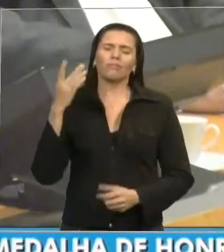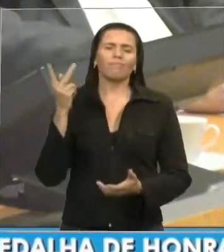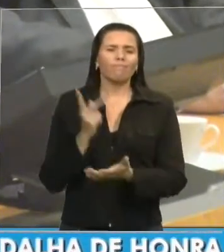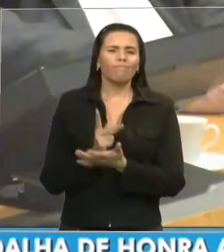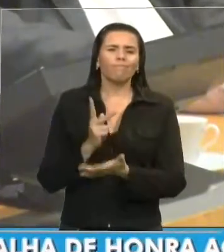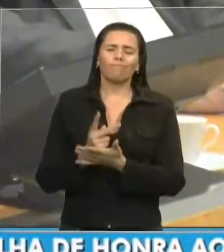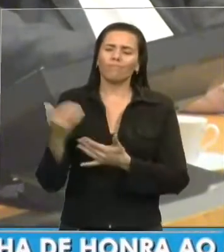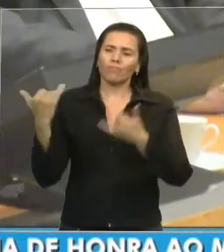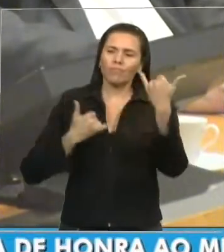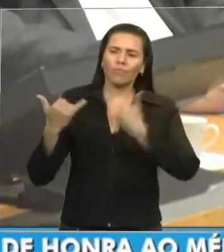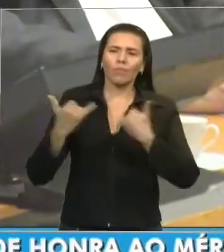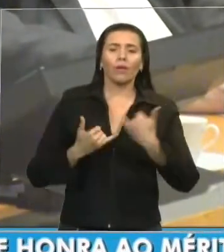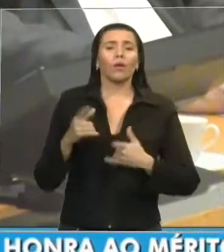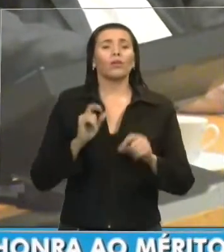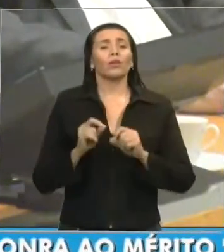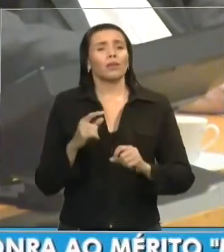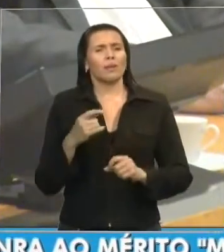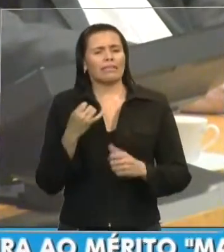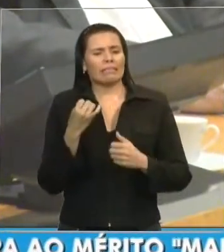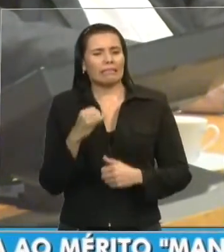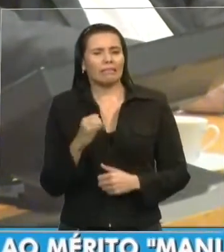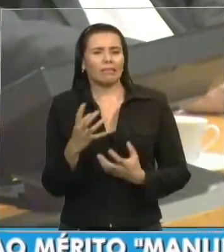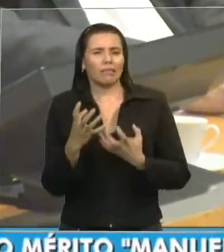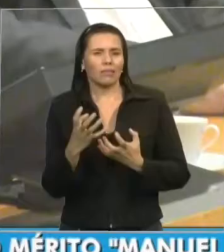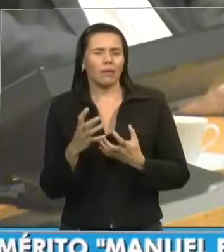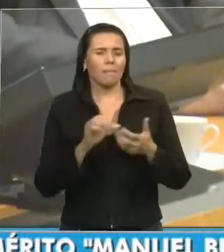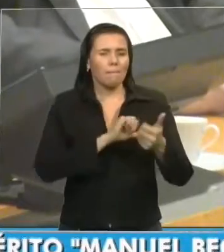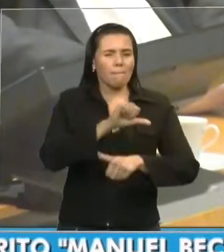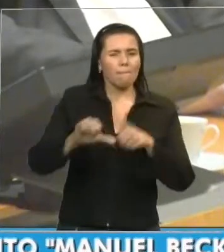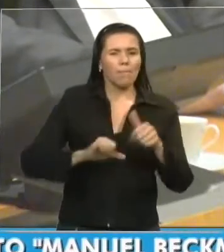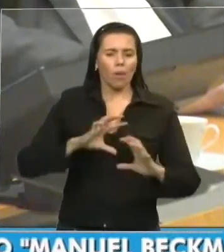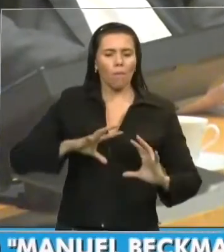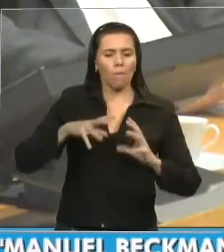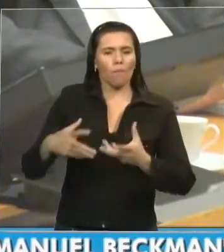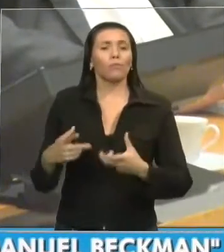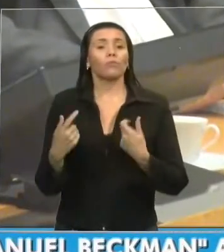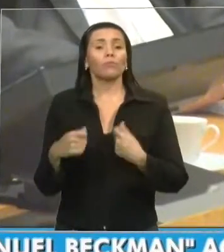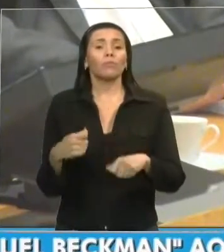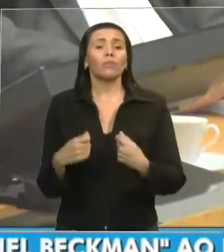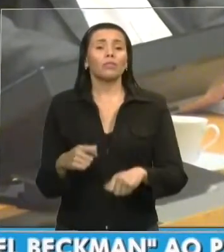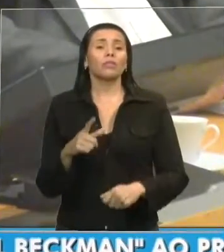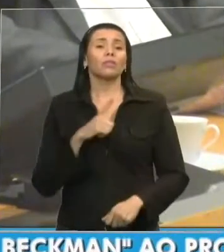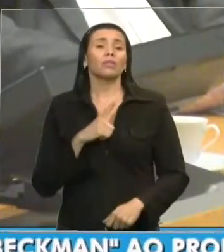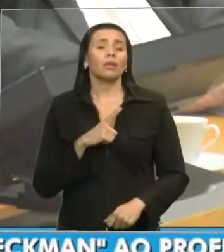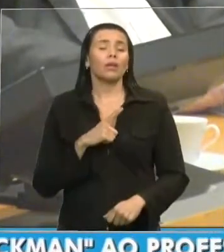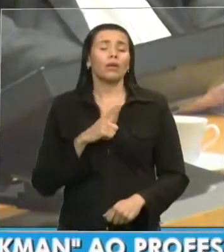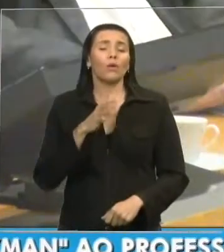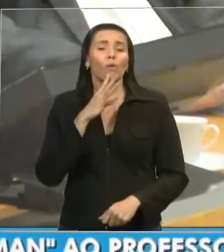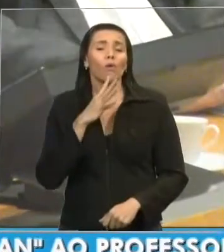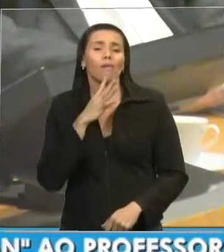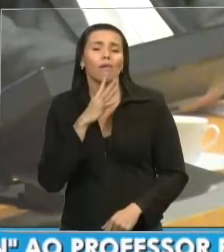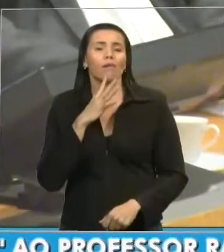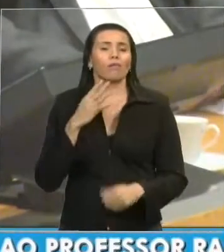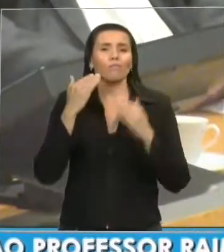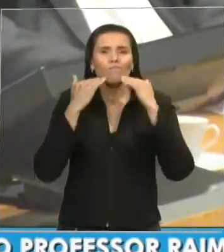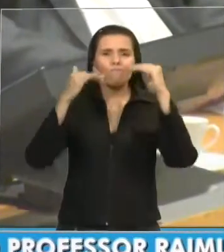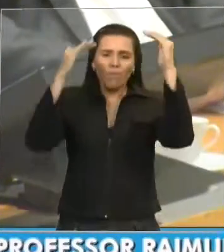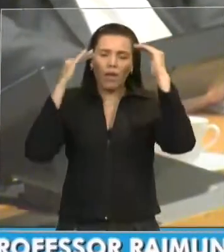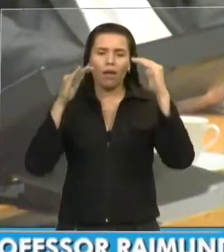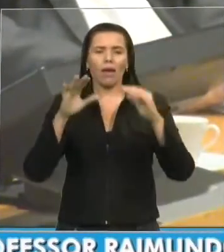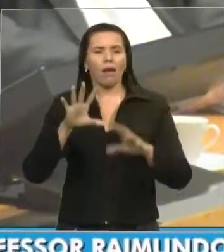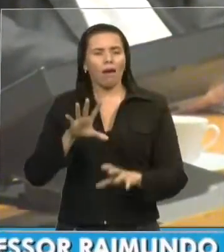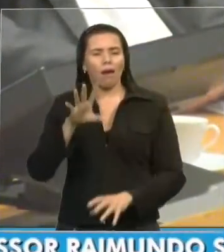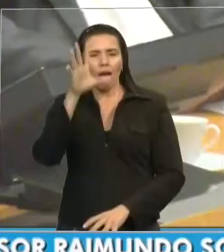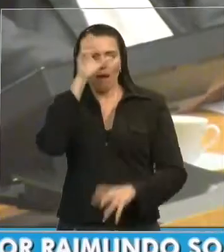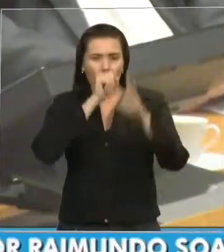educação. Daí a primeira coisa era ter uma formação. E deixo aqui também o meu sentimento que quando